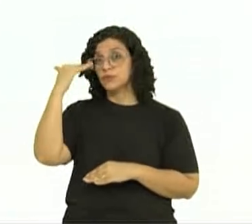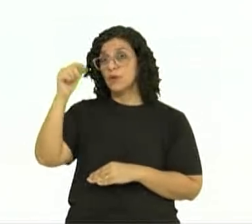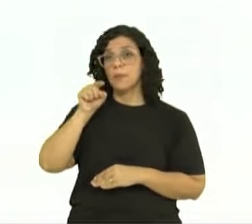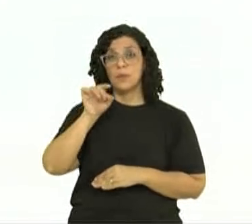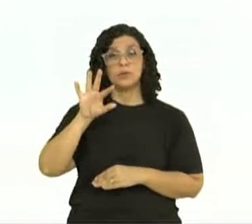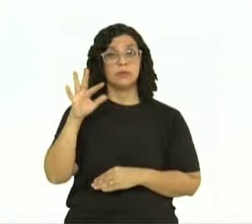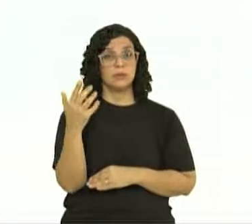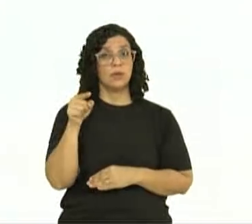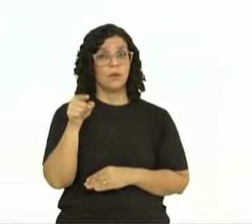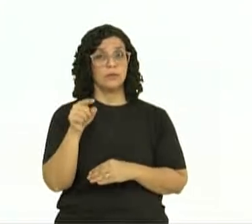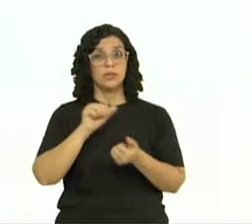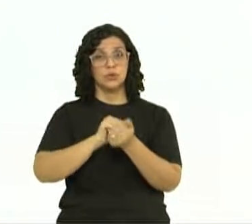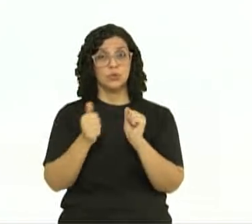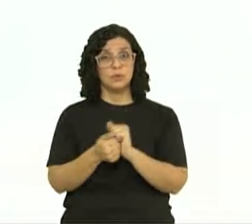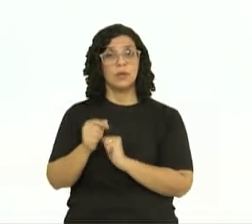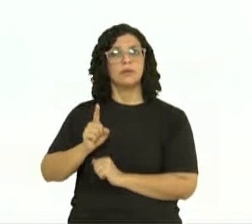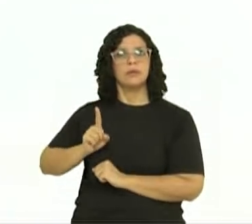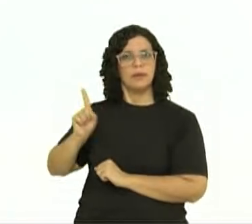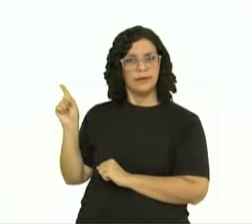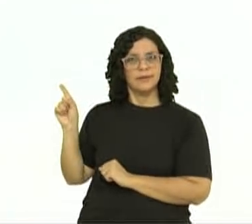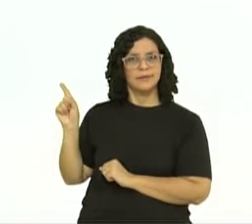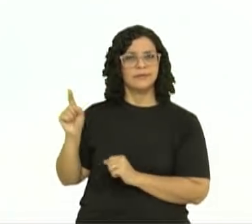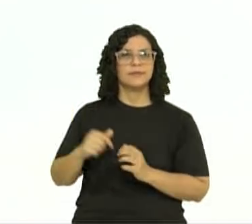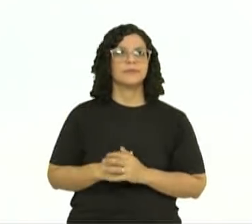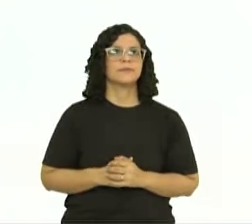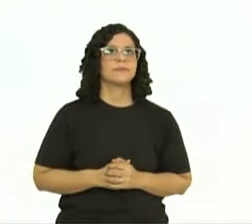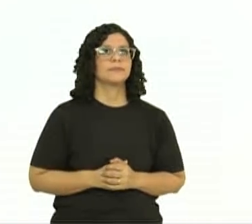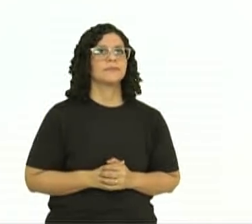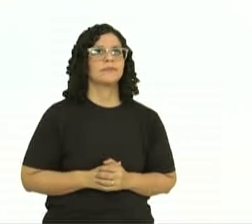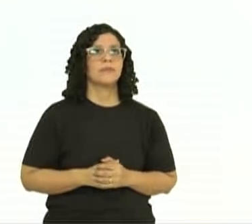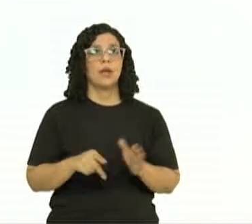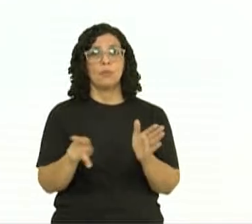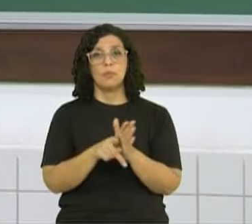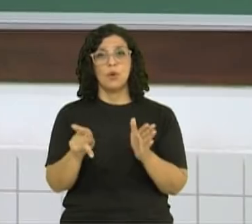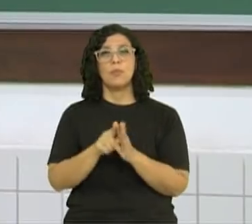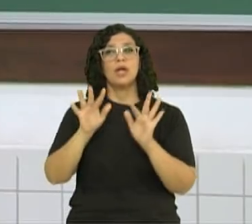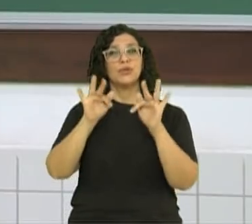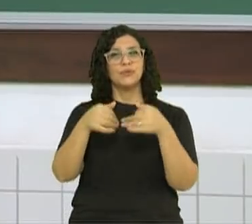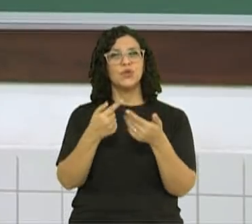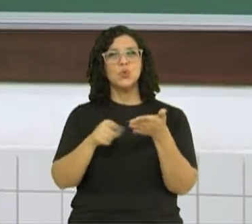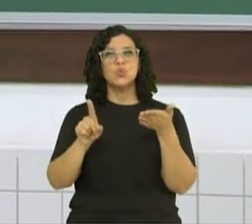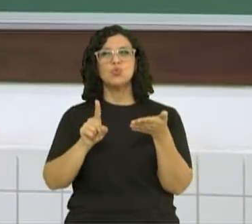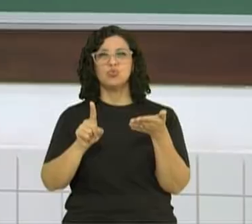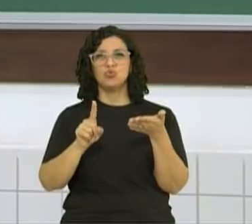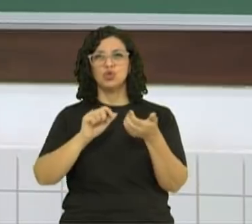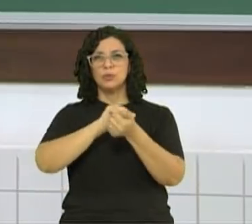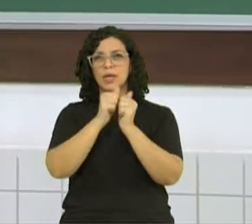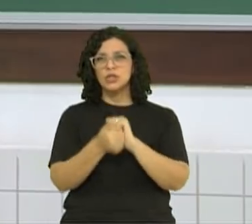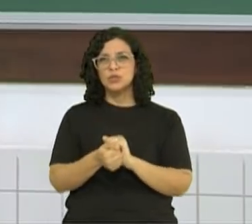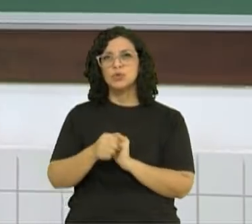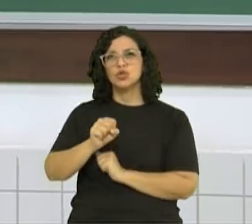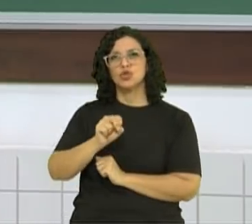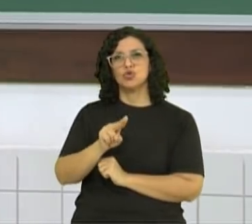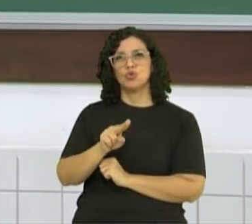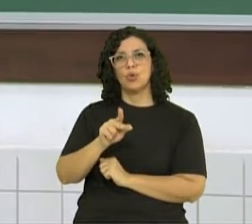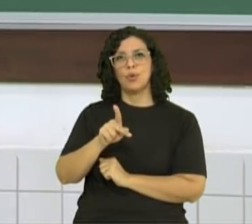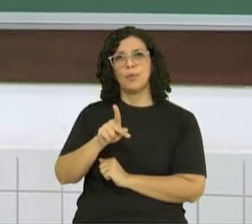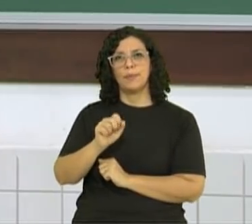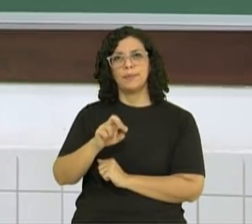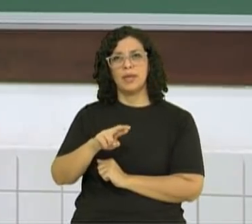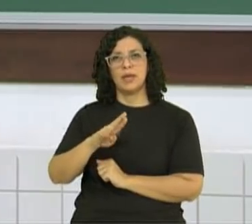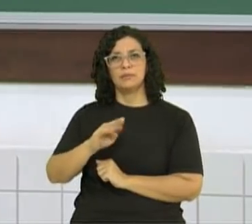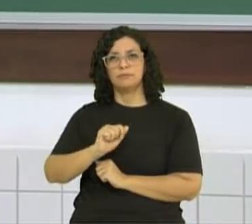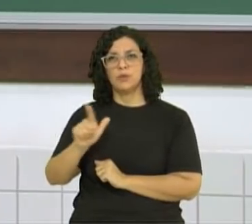competições esportivas que existe, né, é a NFL, né, que é principalmente ali na final da competição, né, que é o Super Bowl. Então